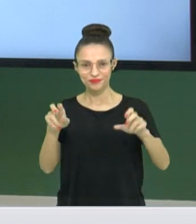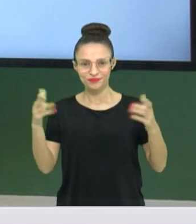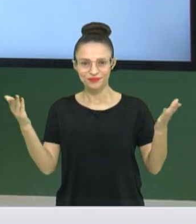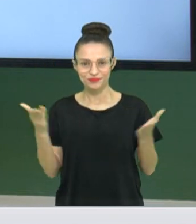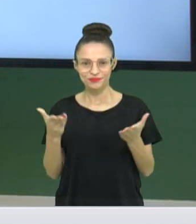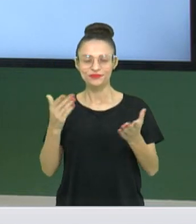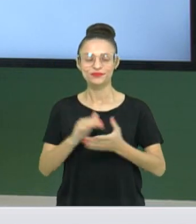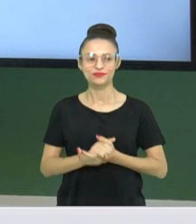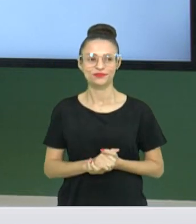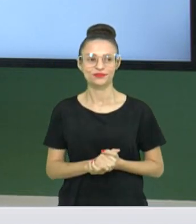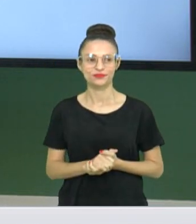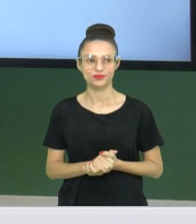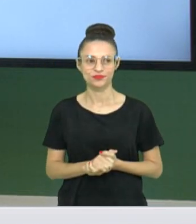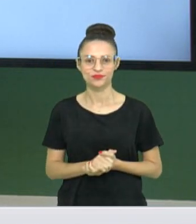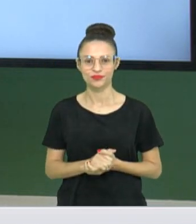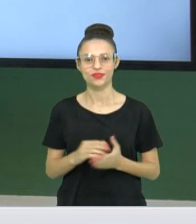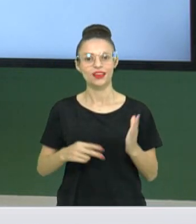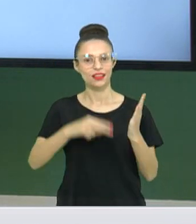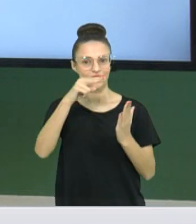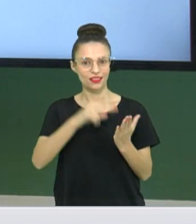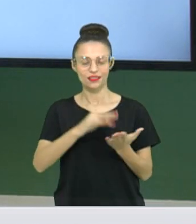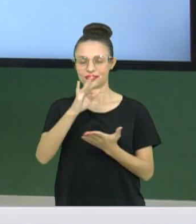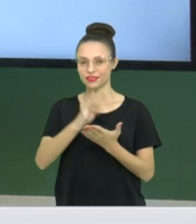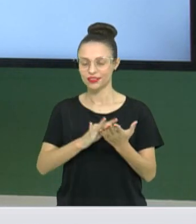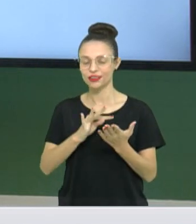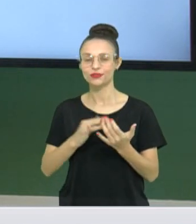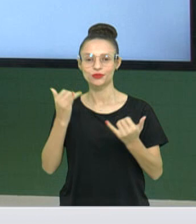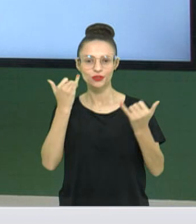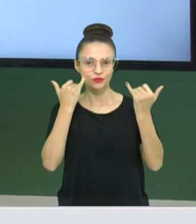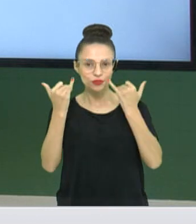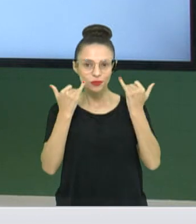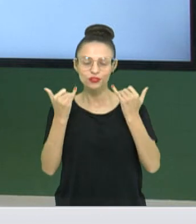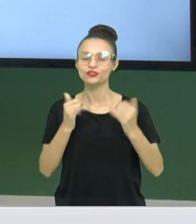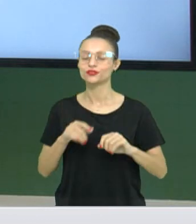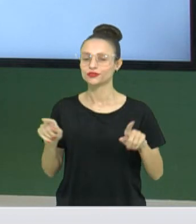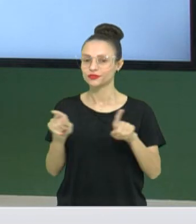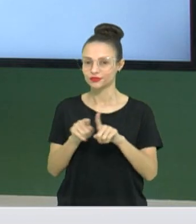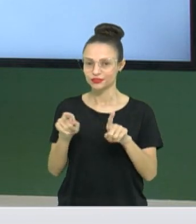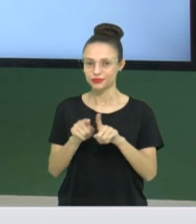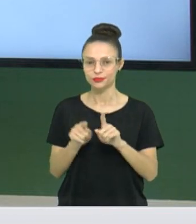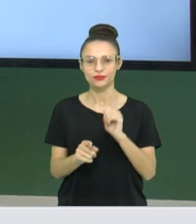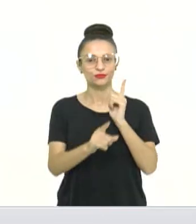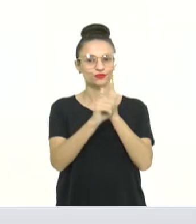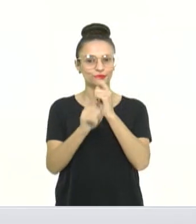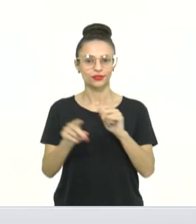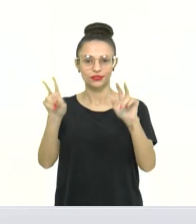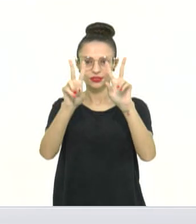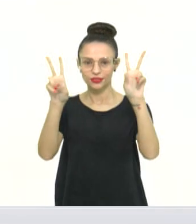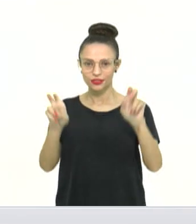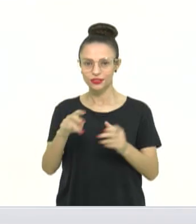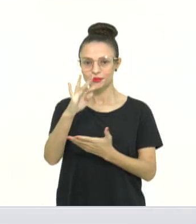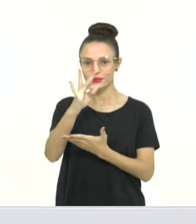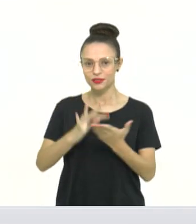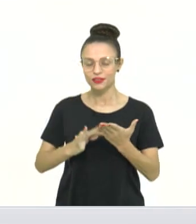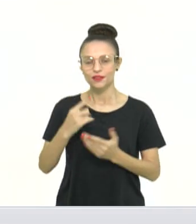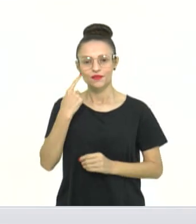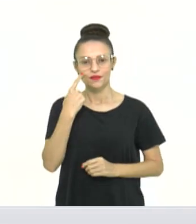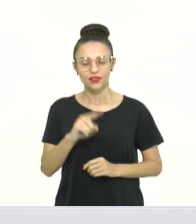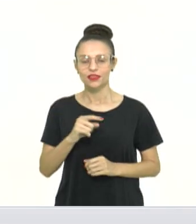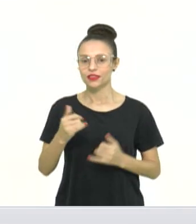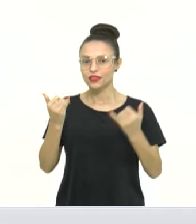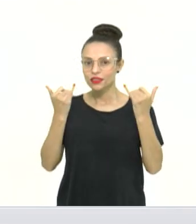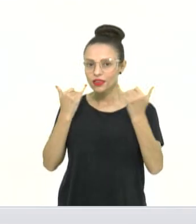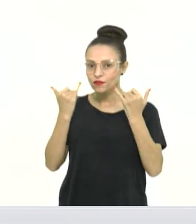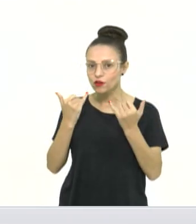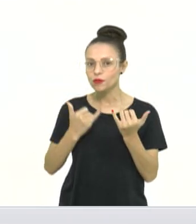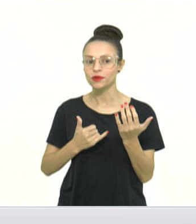hoje. Vamos ler textos informativos, os nossos objetivos, identificar o tema do texto, localizar